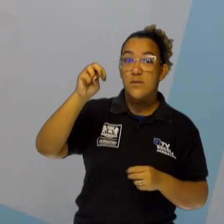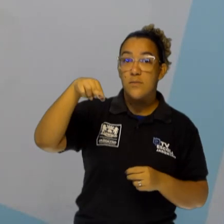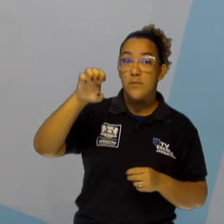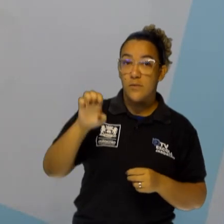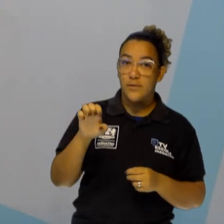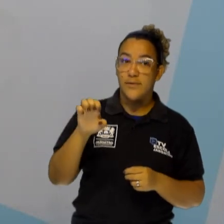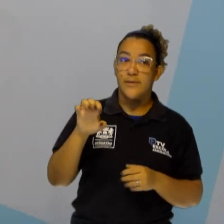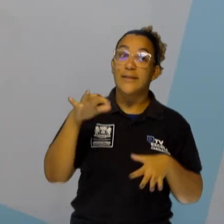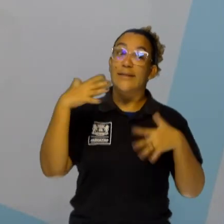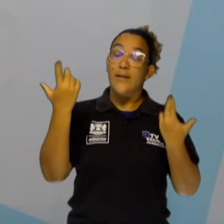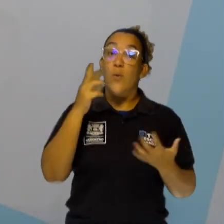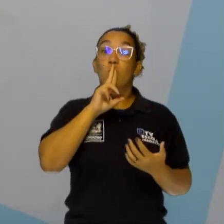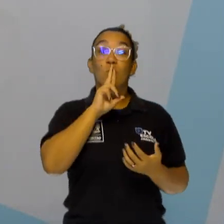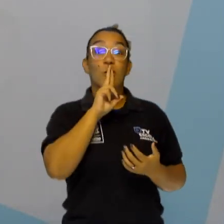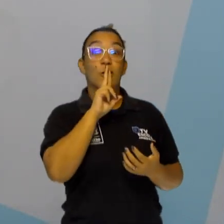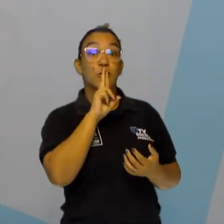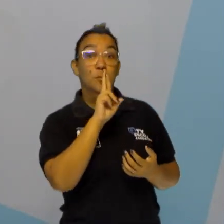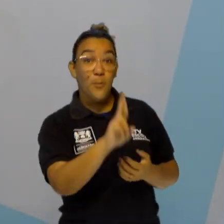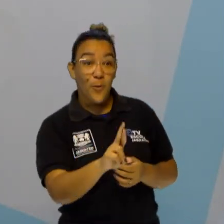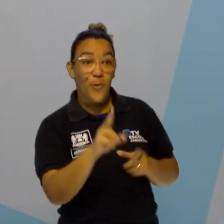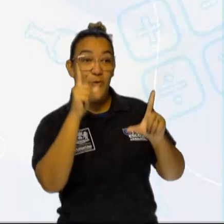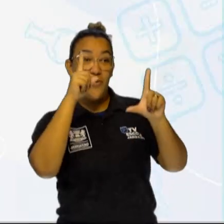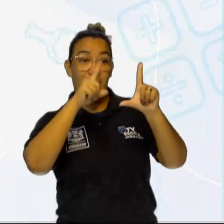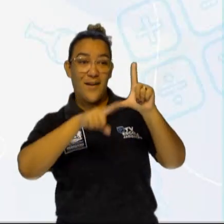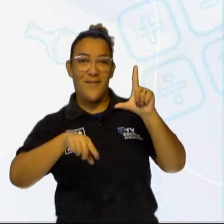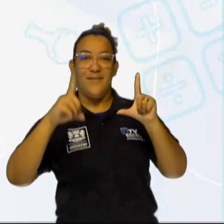nosso item aí, ó, como resposta, vai ser o item